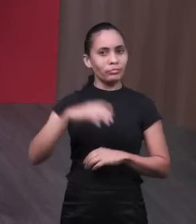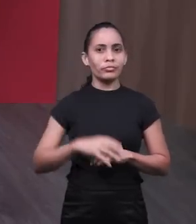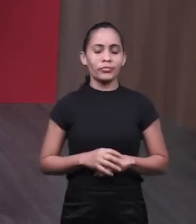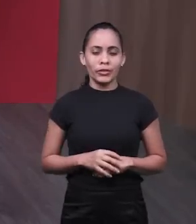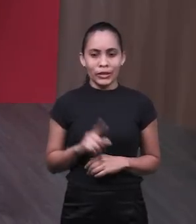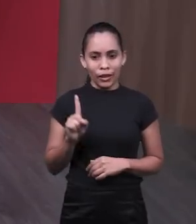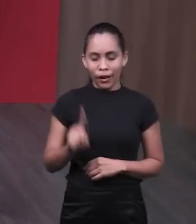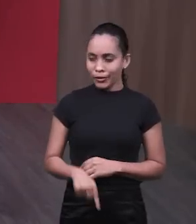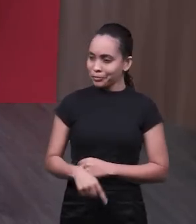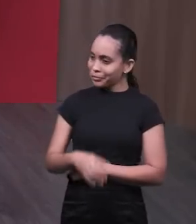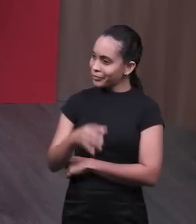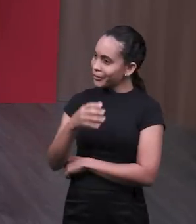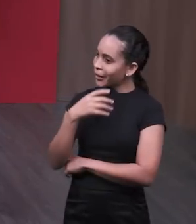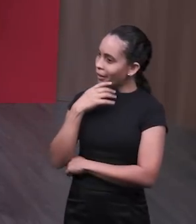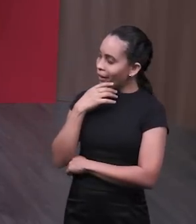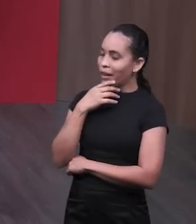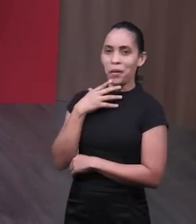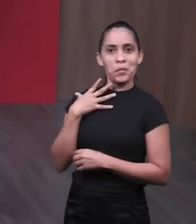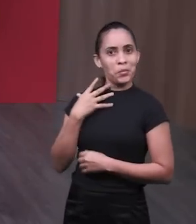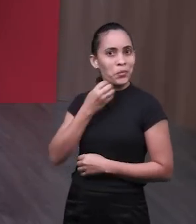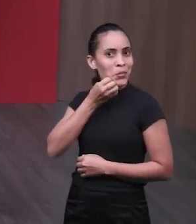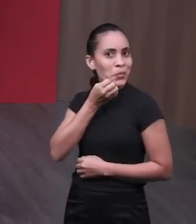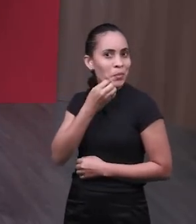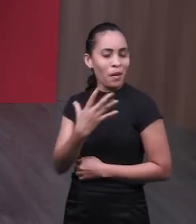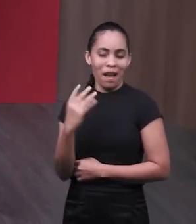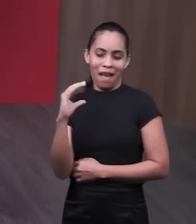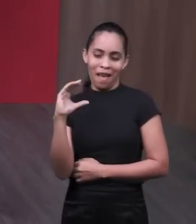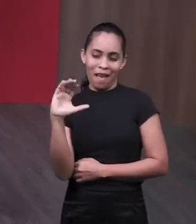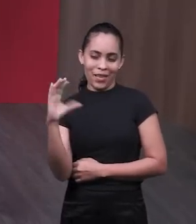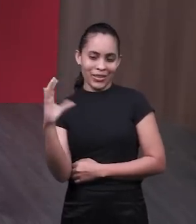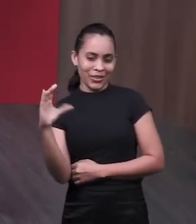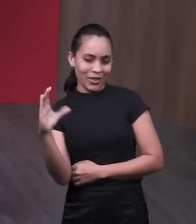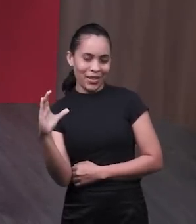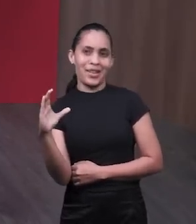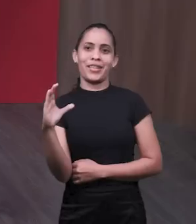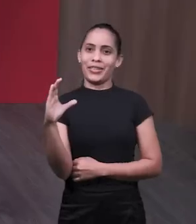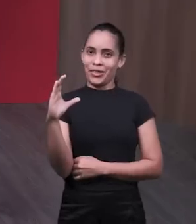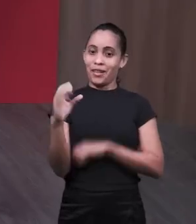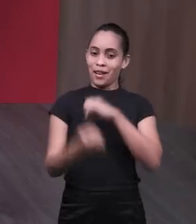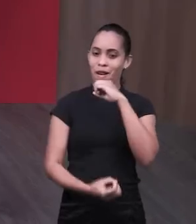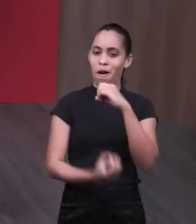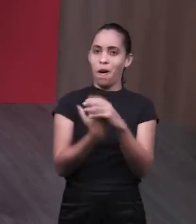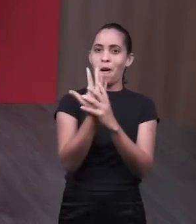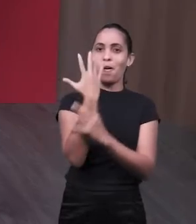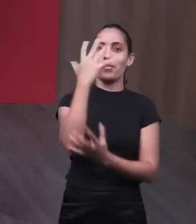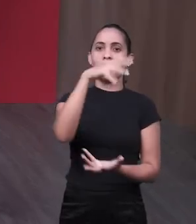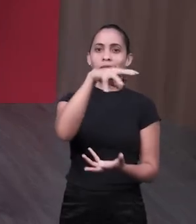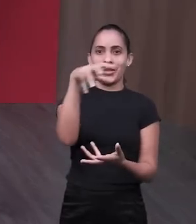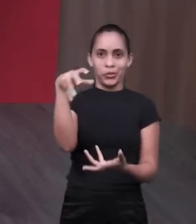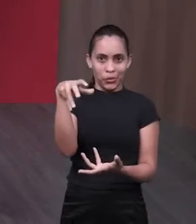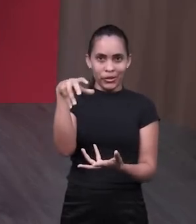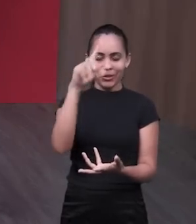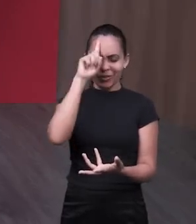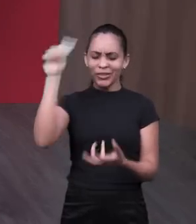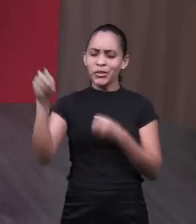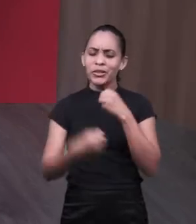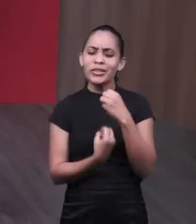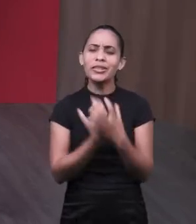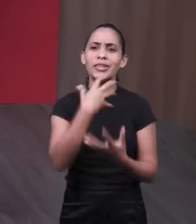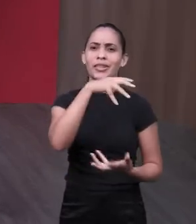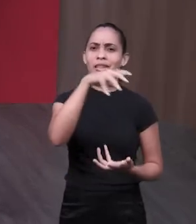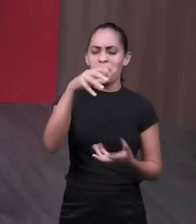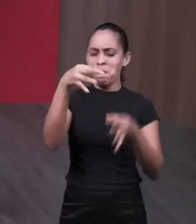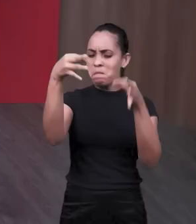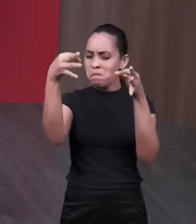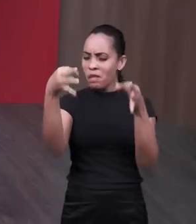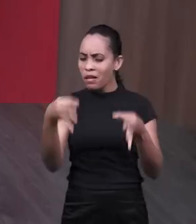espaço. E realmente é encantador, porque a ciência está ligada à obra criadora, à criação de Deus. E